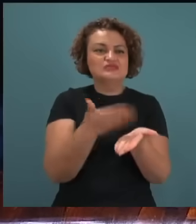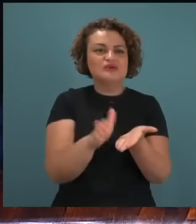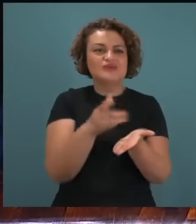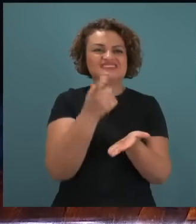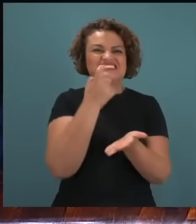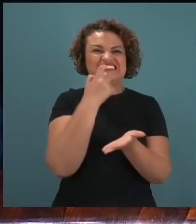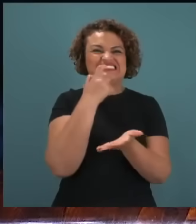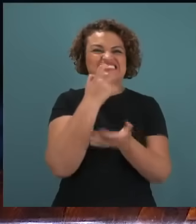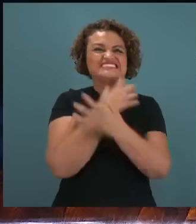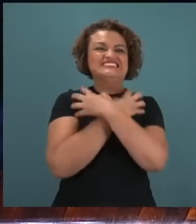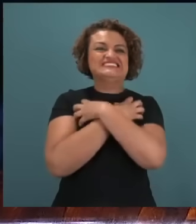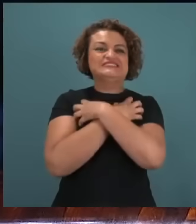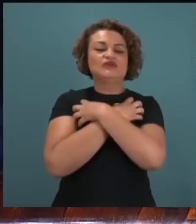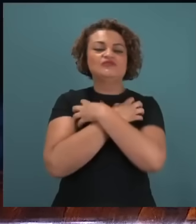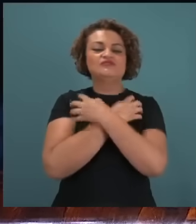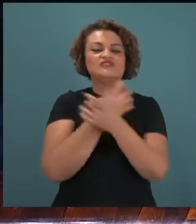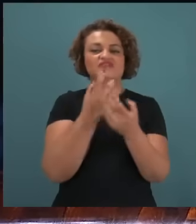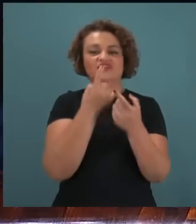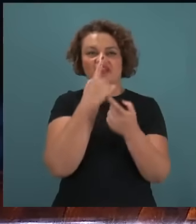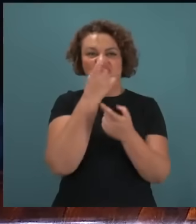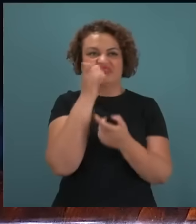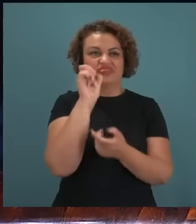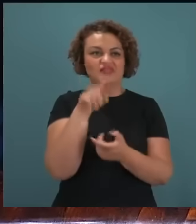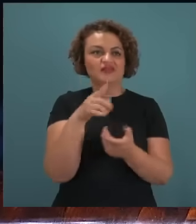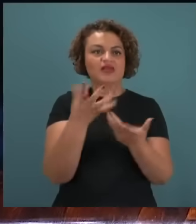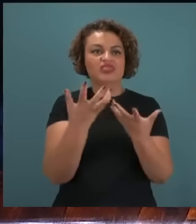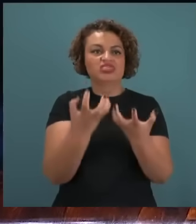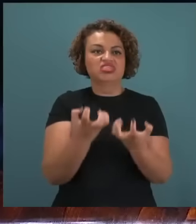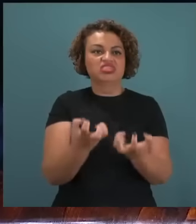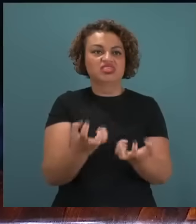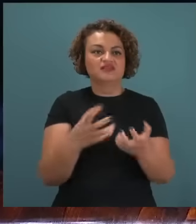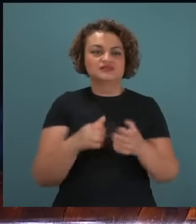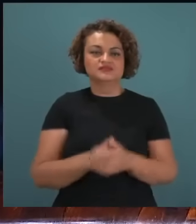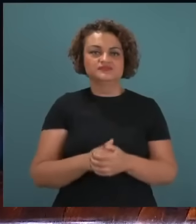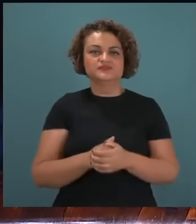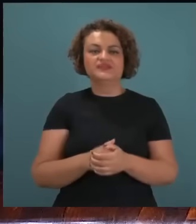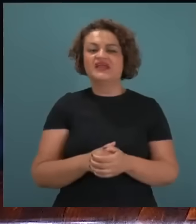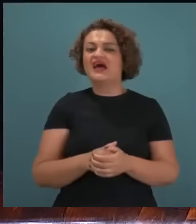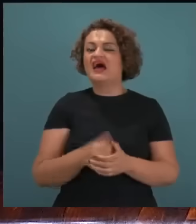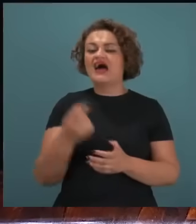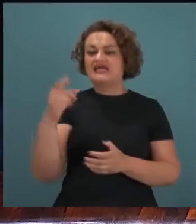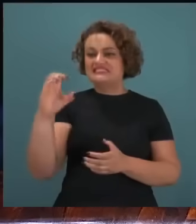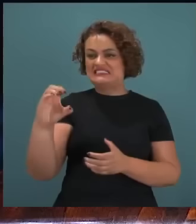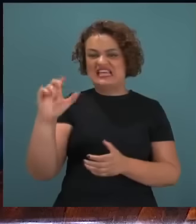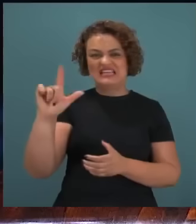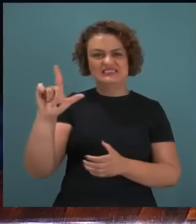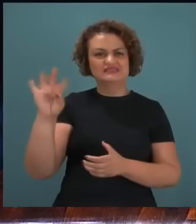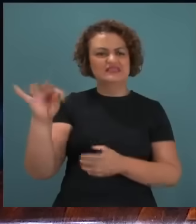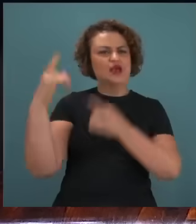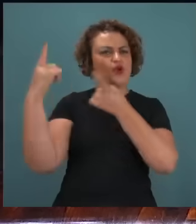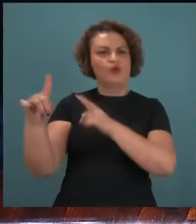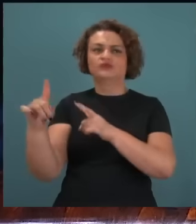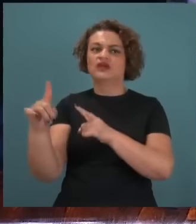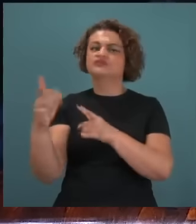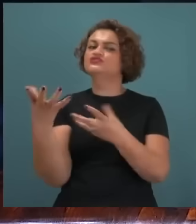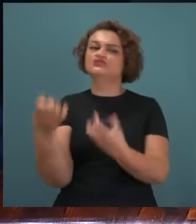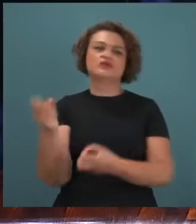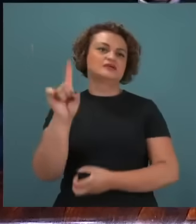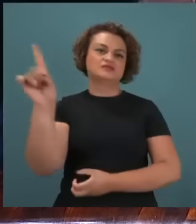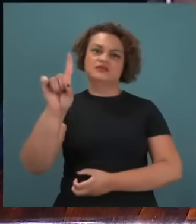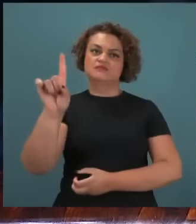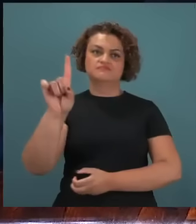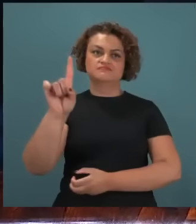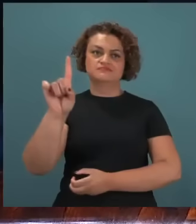apodrecendo. Enfim, não aceitamos ataques à CLT. Defendemos a